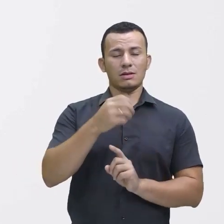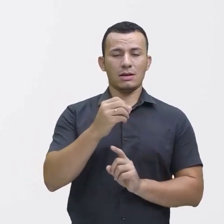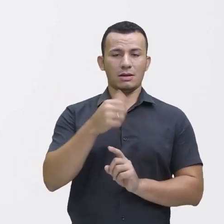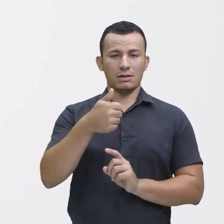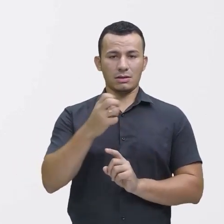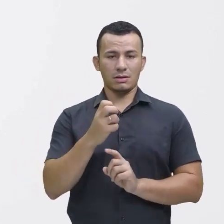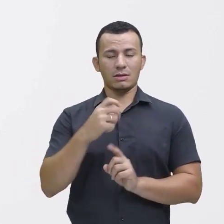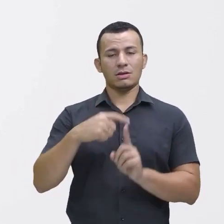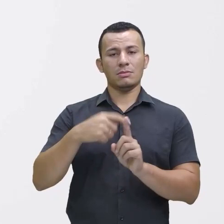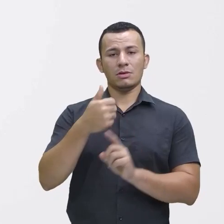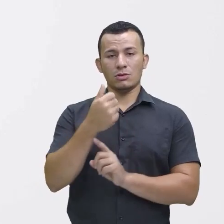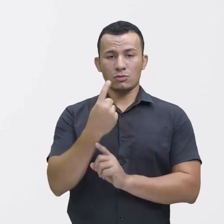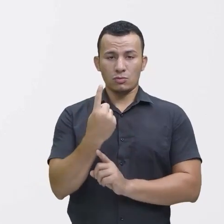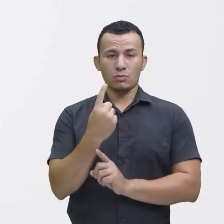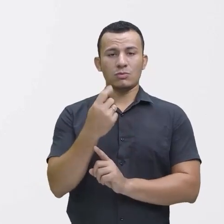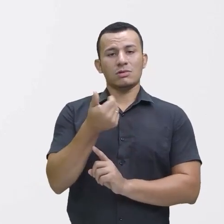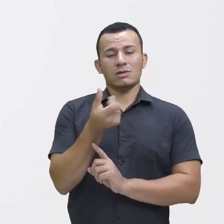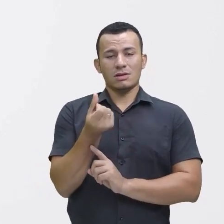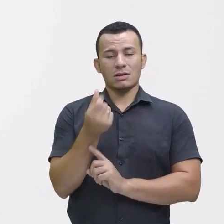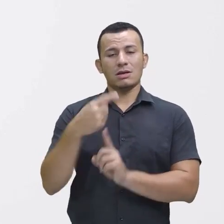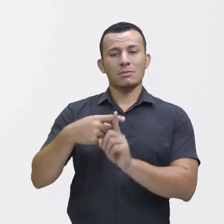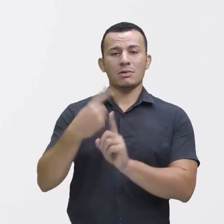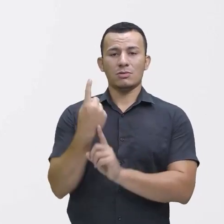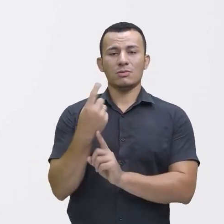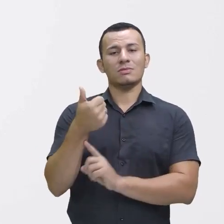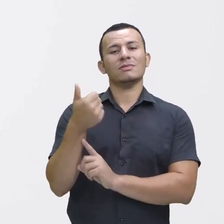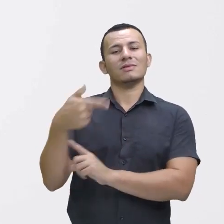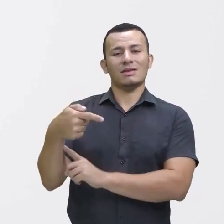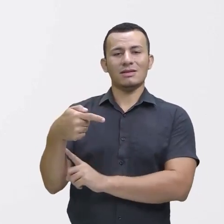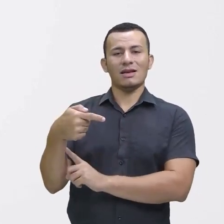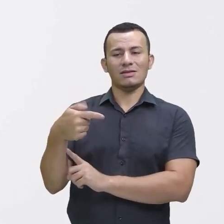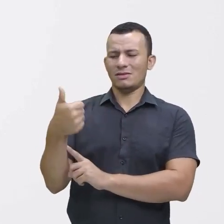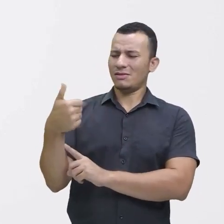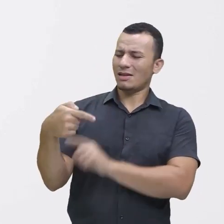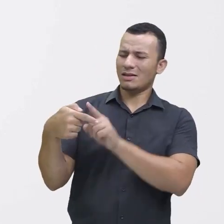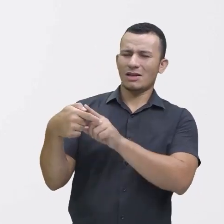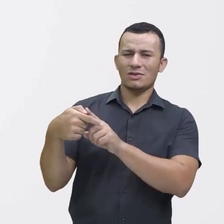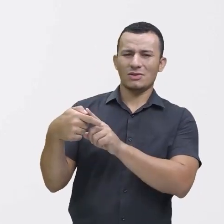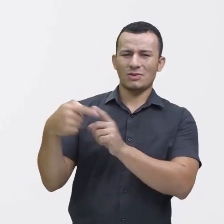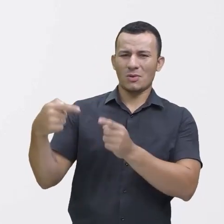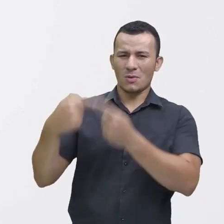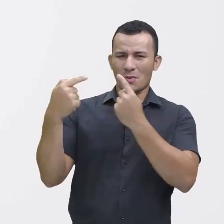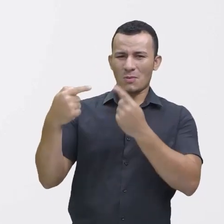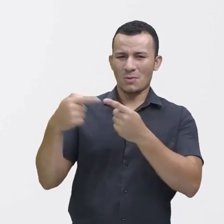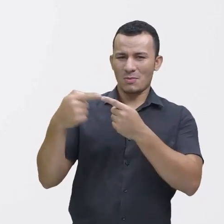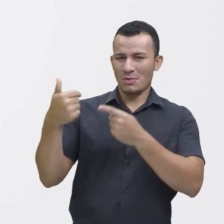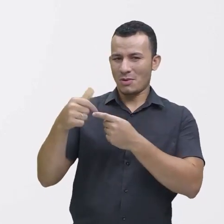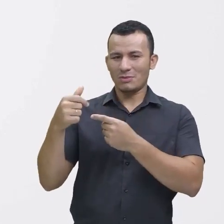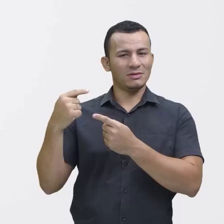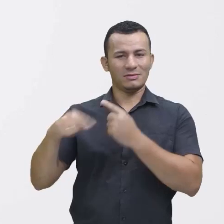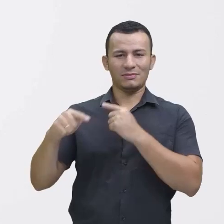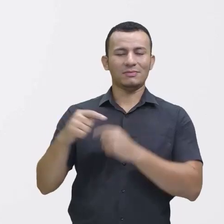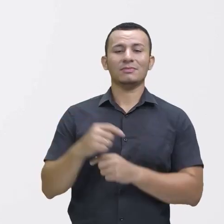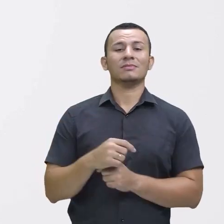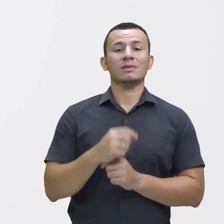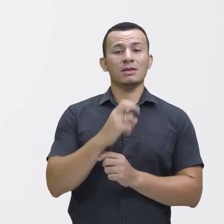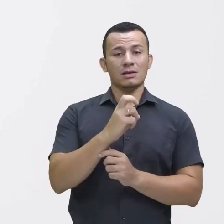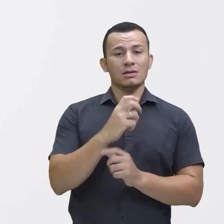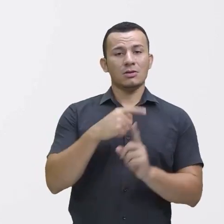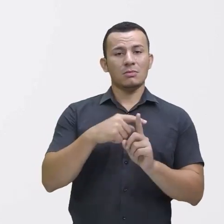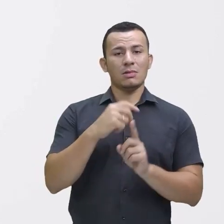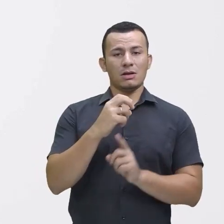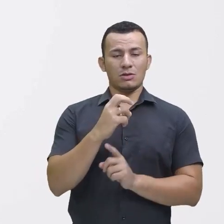16. Mais 1, 17. Não tem. Vamos lá. 5 mais 2, 7. Mais